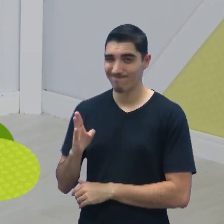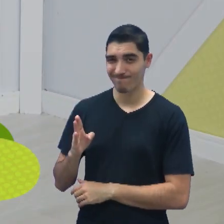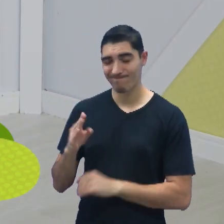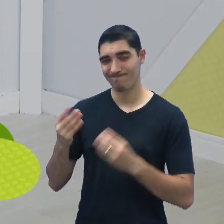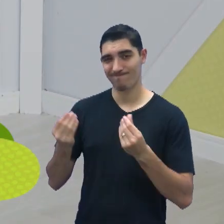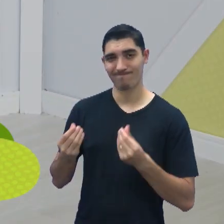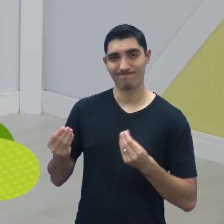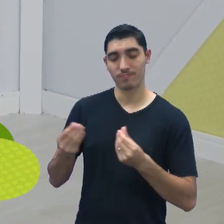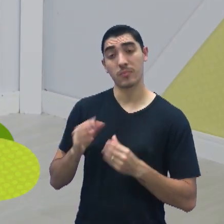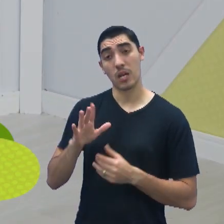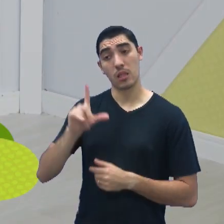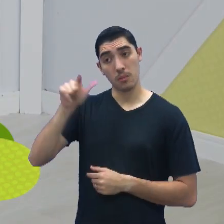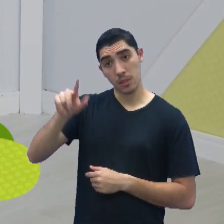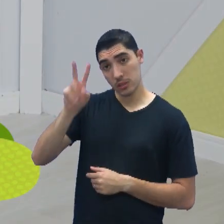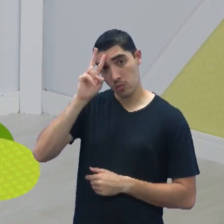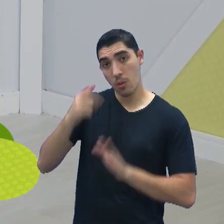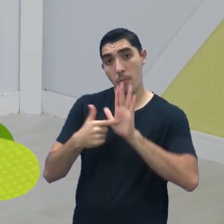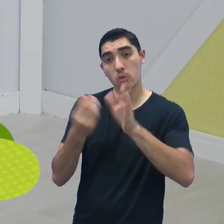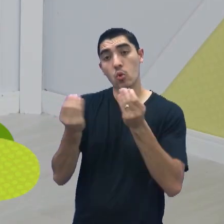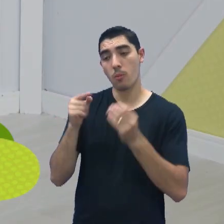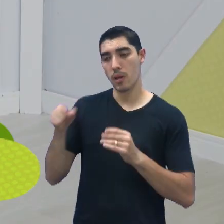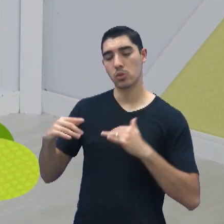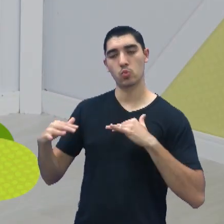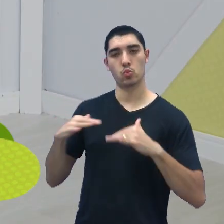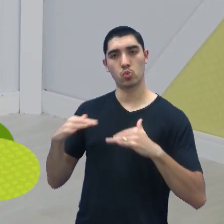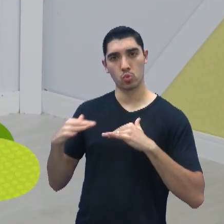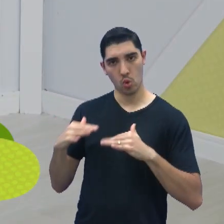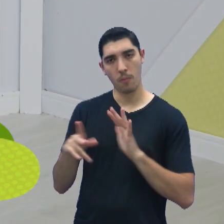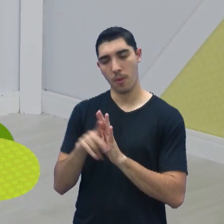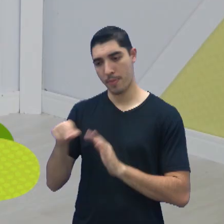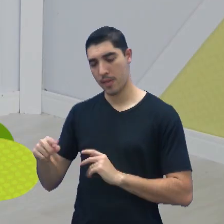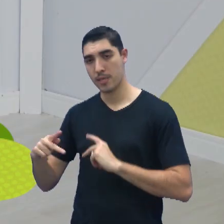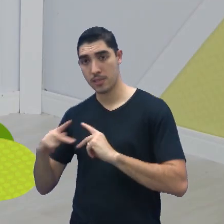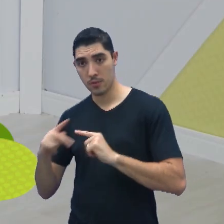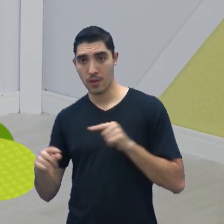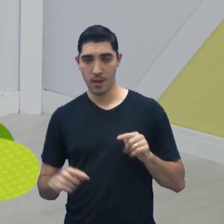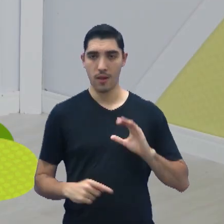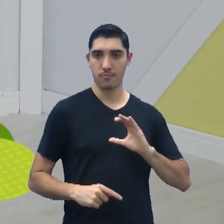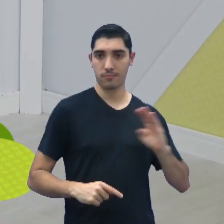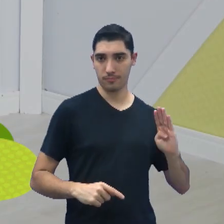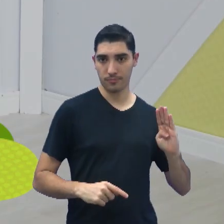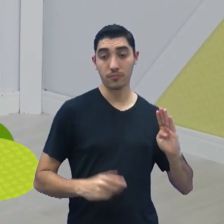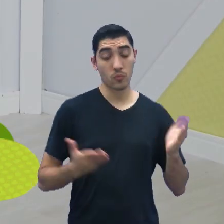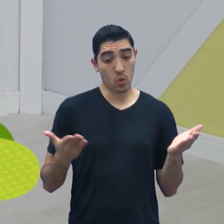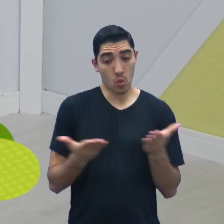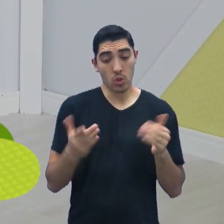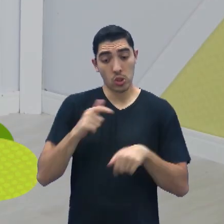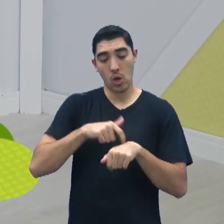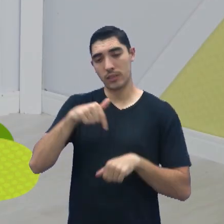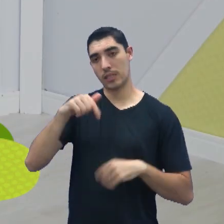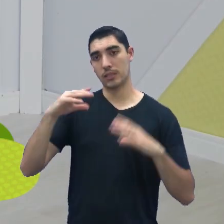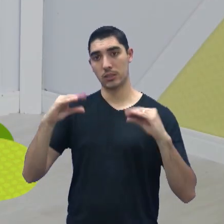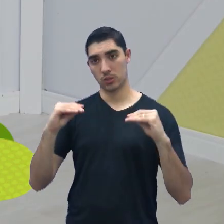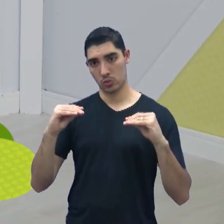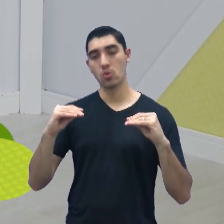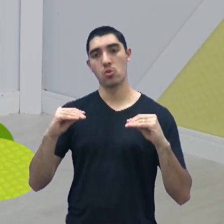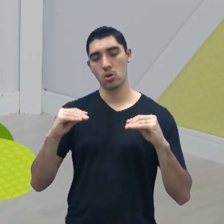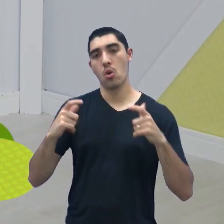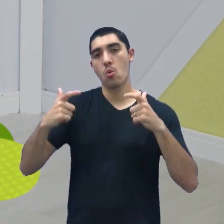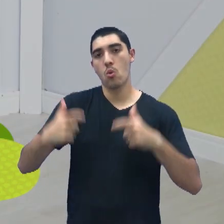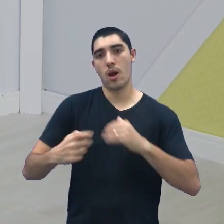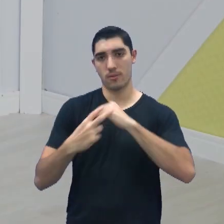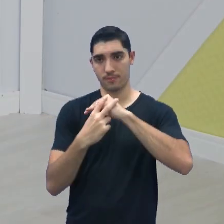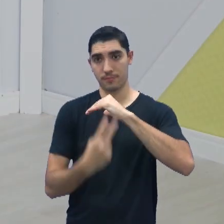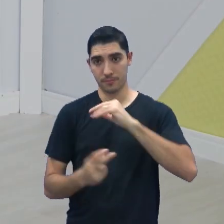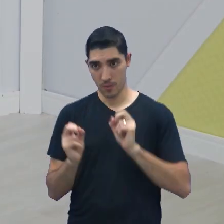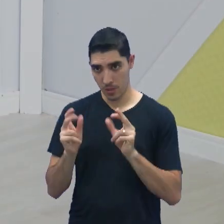perto. Segunda-feira a gente traz também como é que foi esse jogo entre São José e Carlos Barbosa. Repito, hoje 7 da noite na Farmaconde Arena, tá